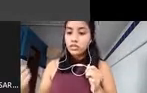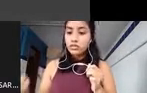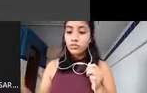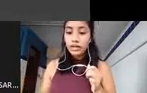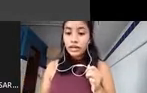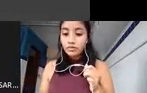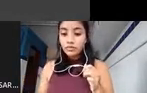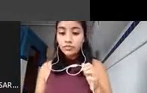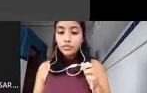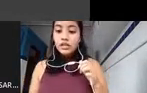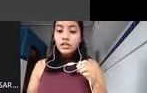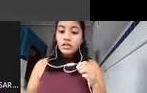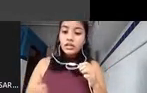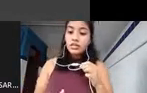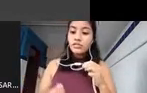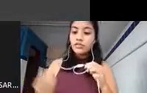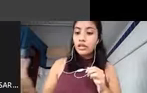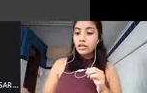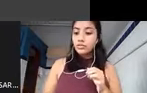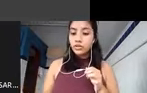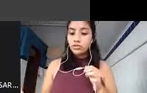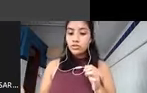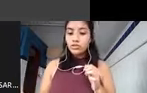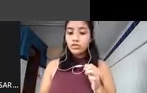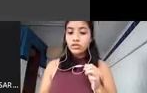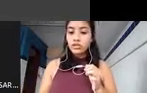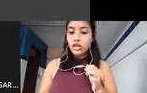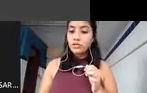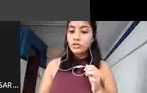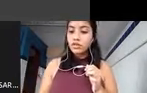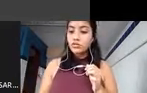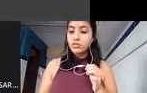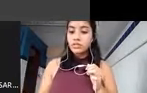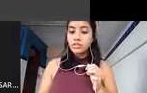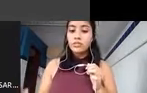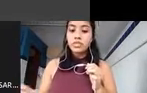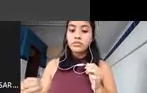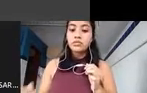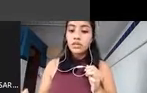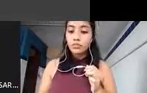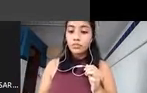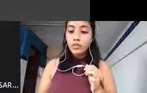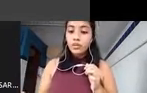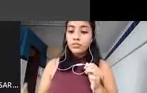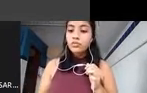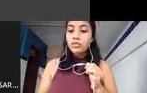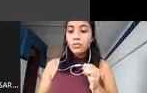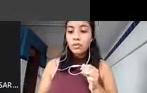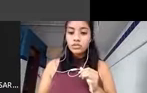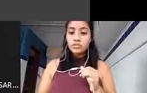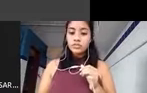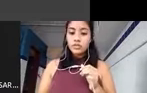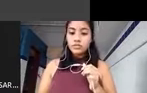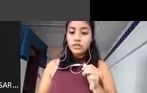urbanização de assentamentos precários. Ele foi criado com o intuito de financiar projetos de urbanização e habitação social. Um dos